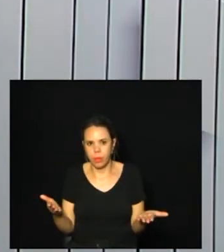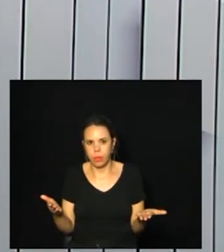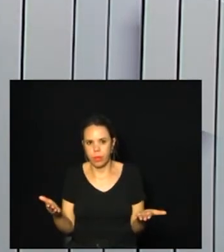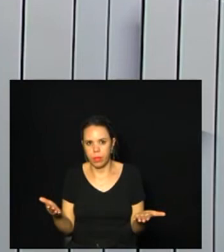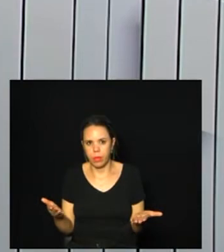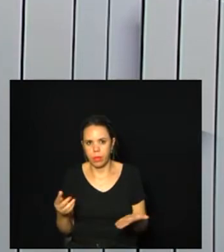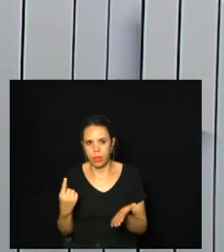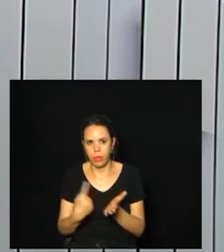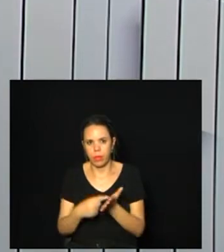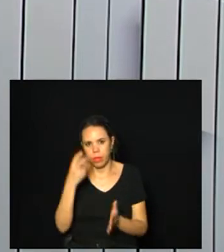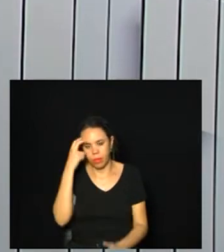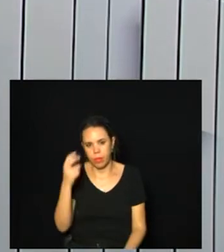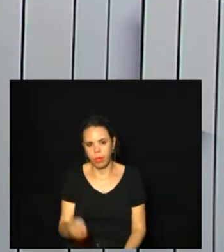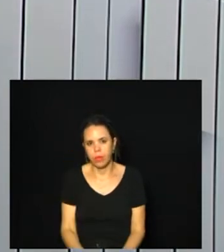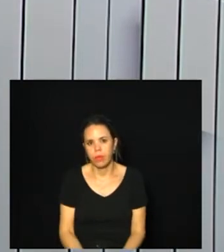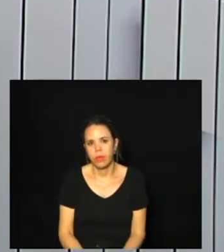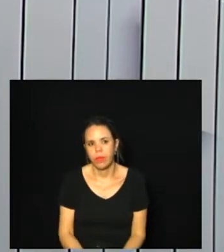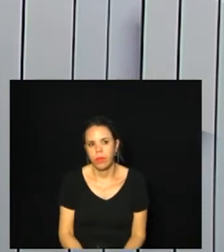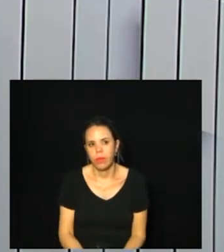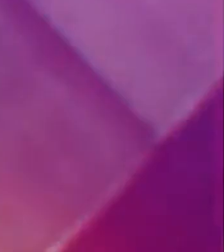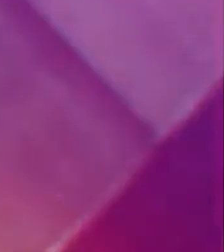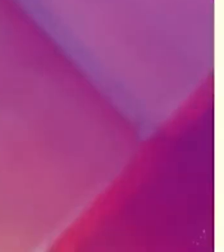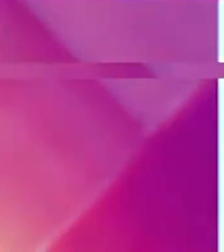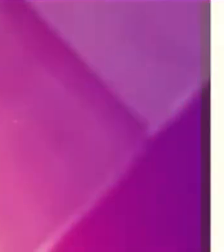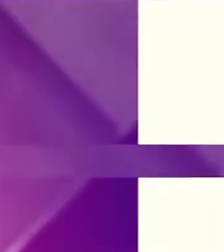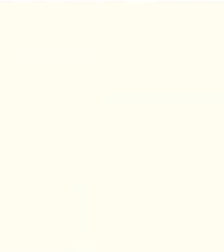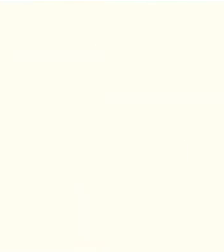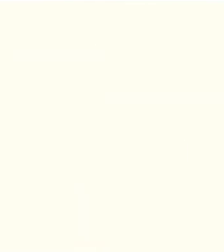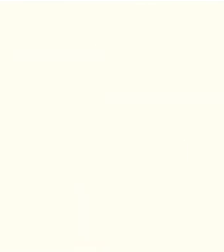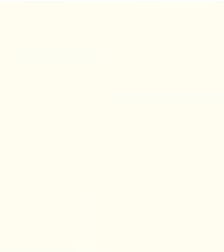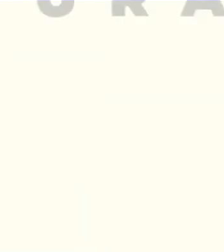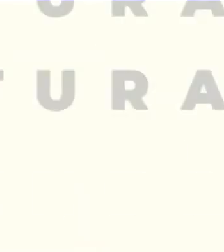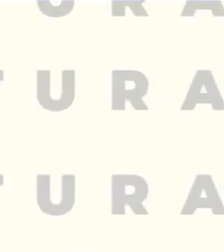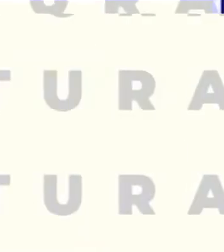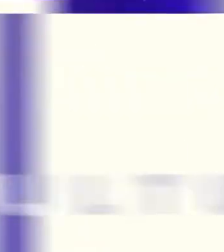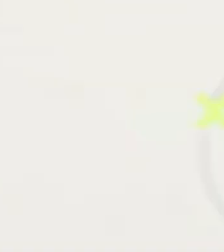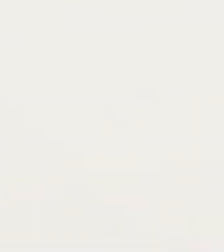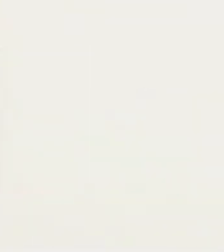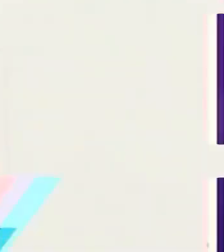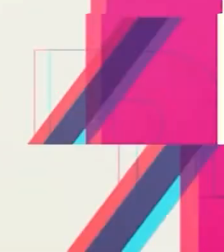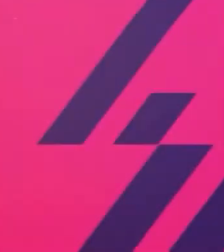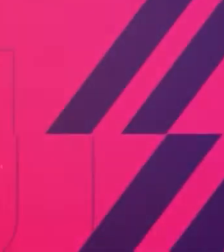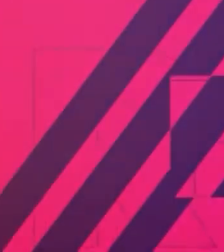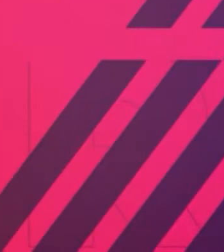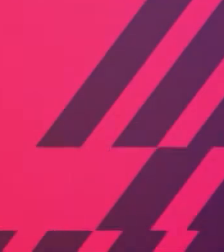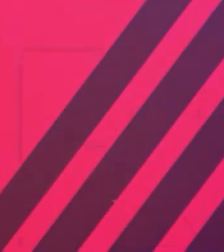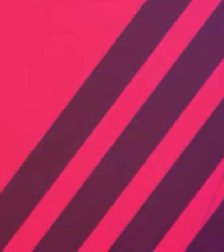a Agenda Cultural.